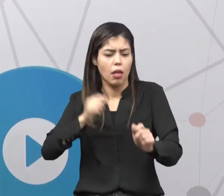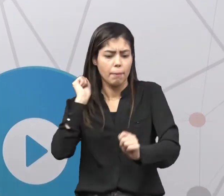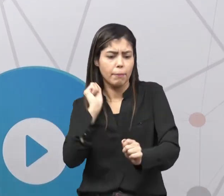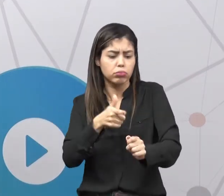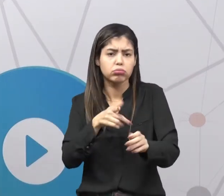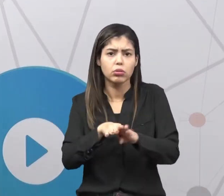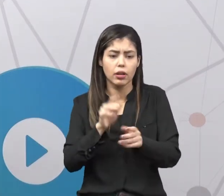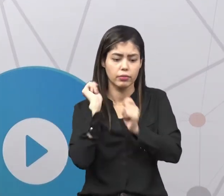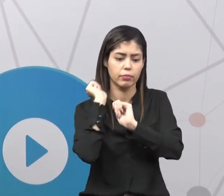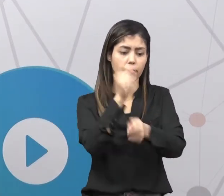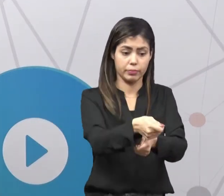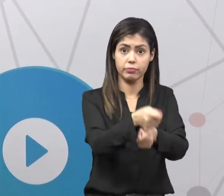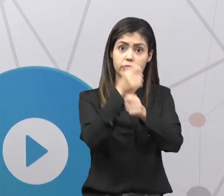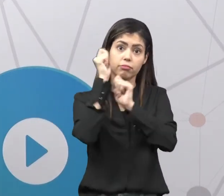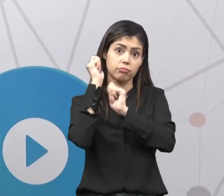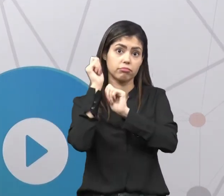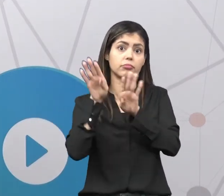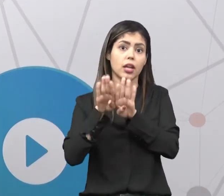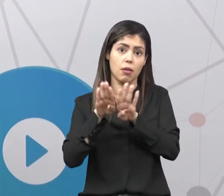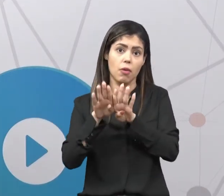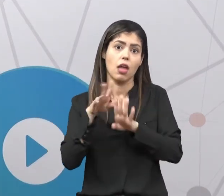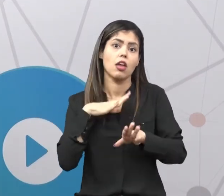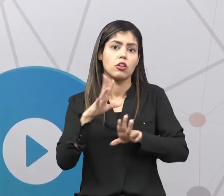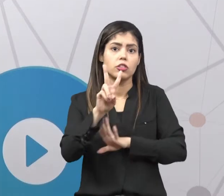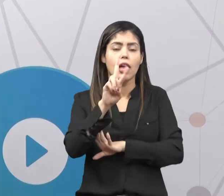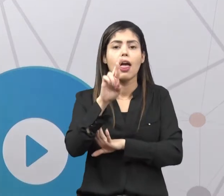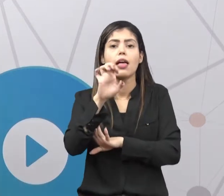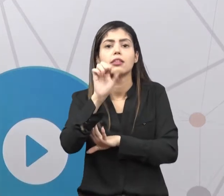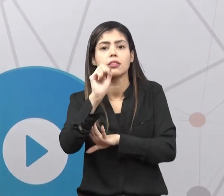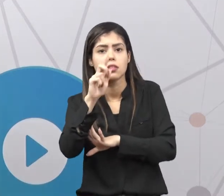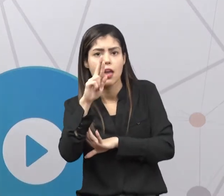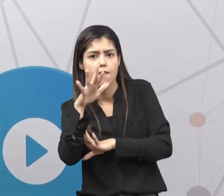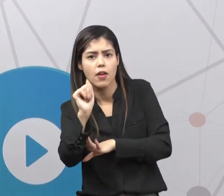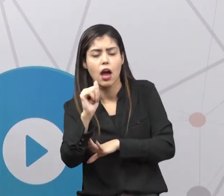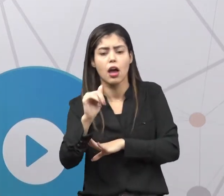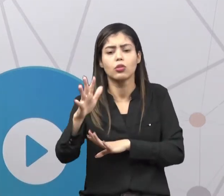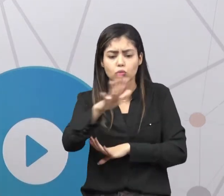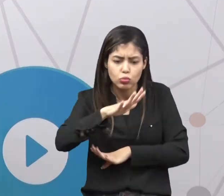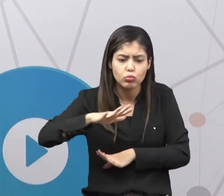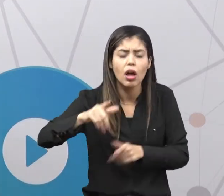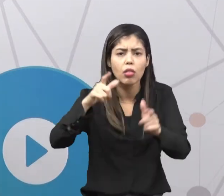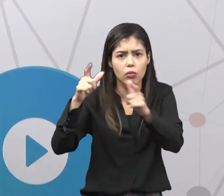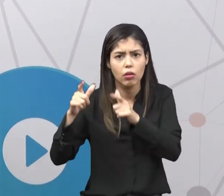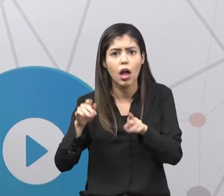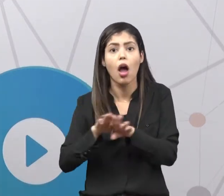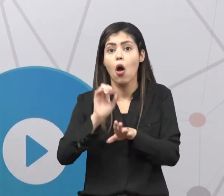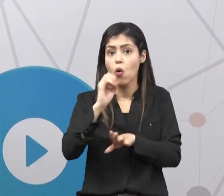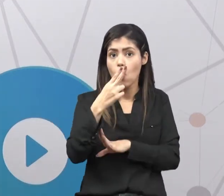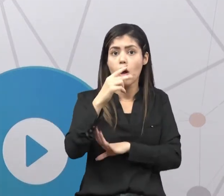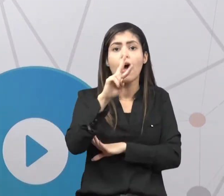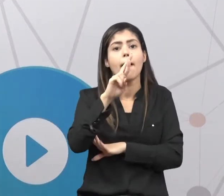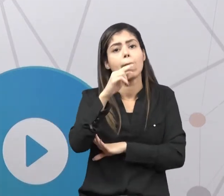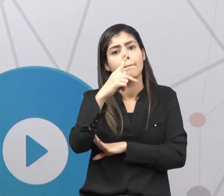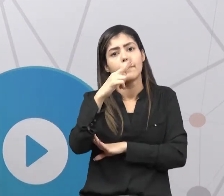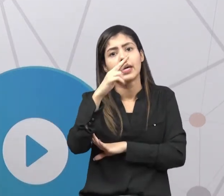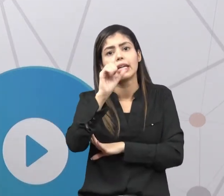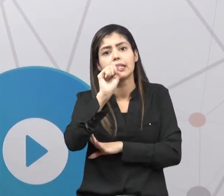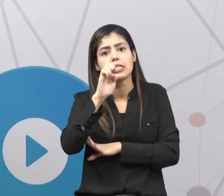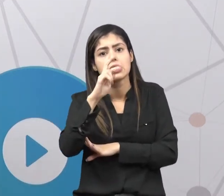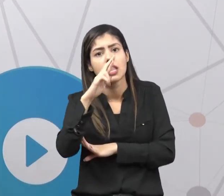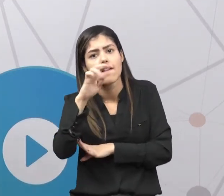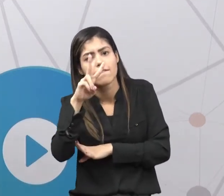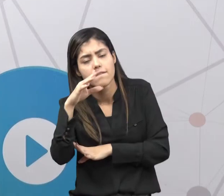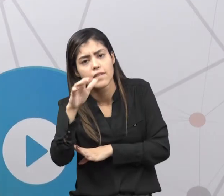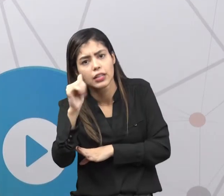pesca nessas áreas, né, de reserva ambiental, então nas florestas de preservação ambiental. Então